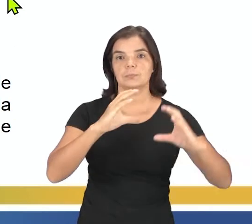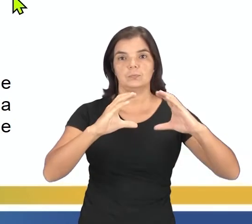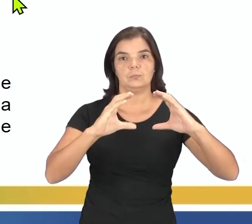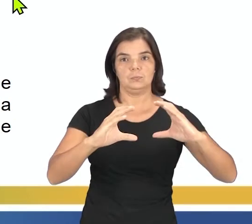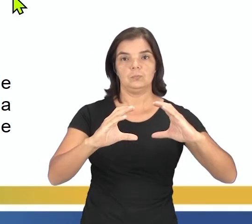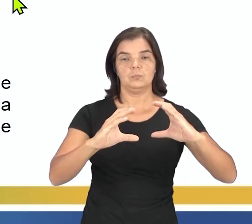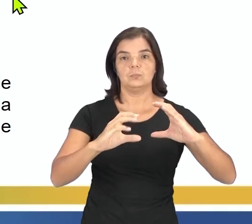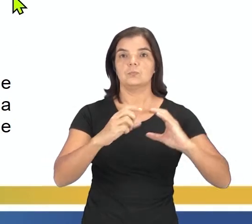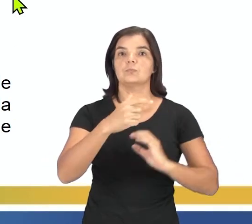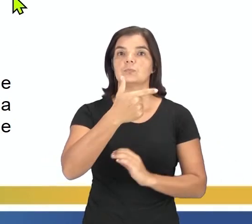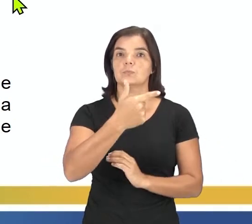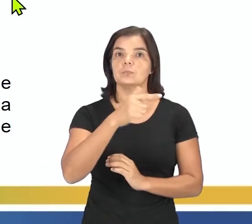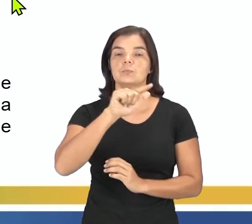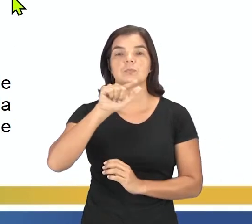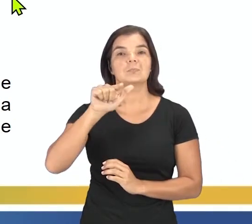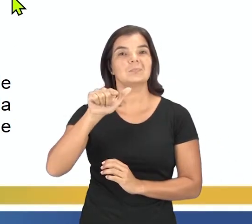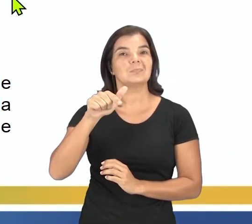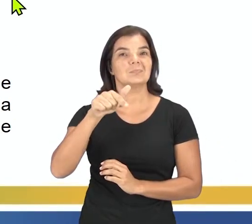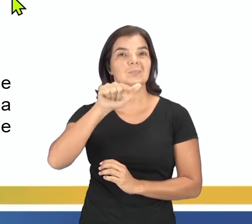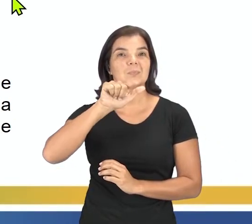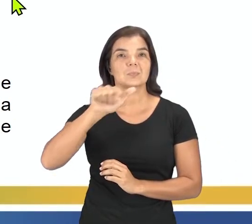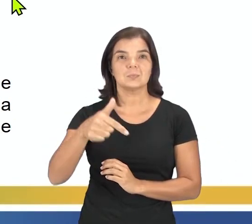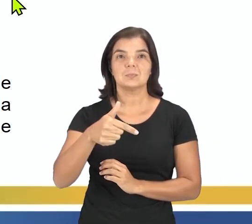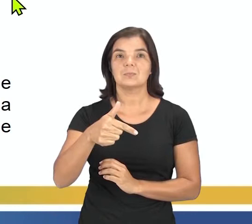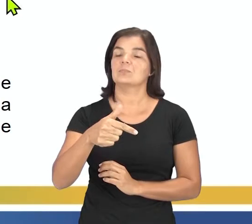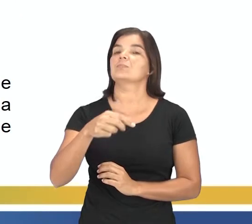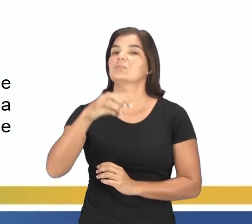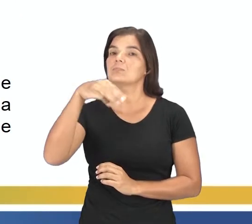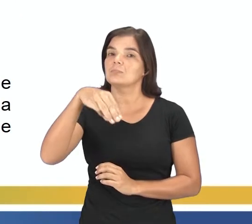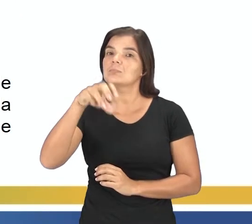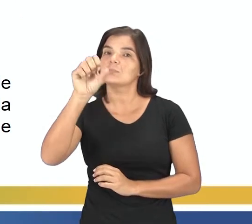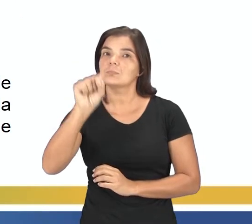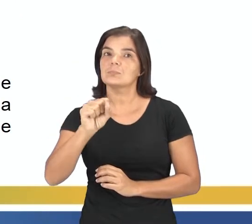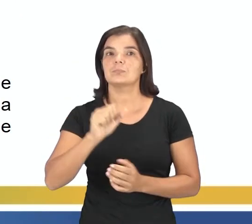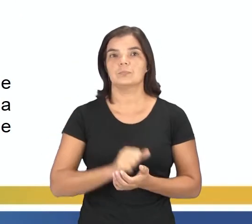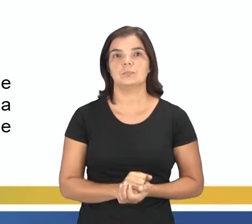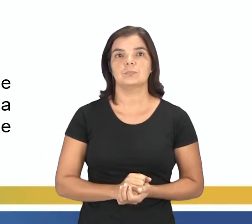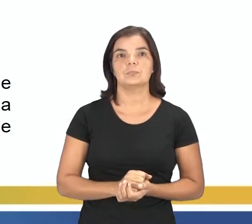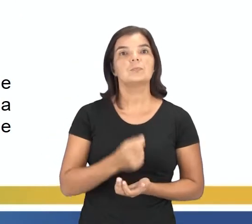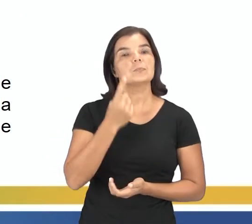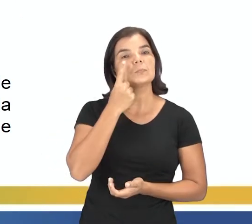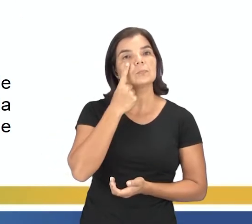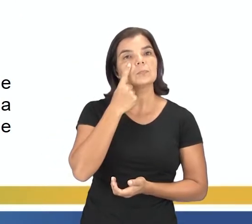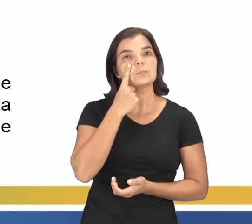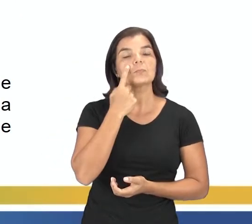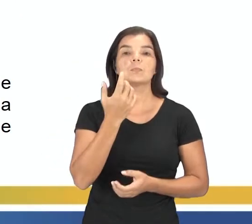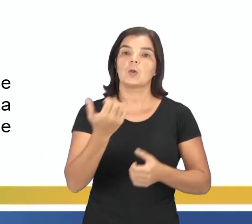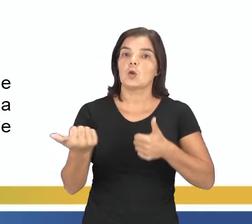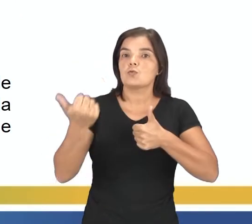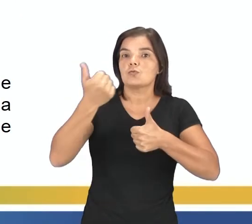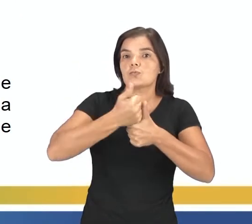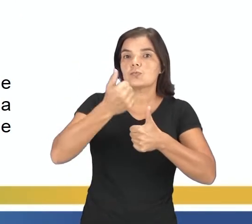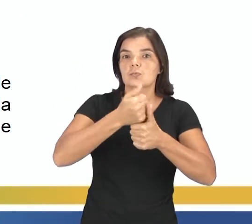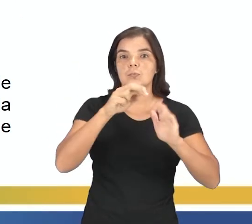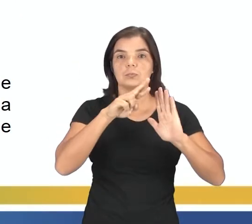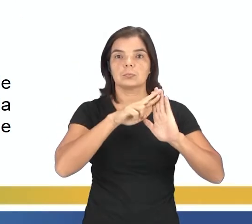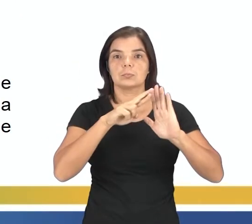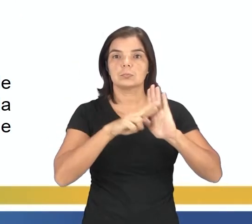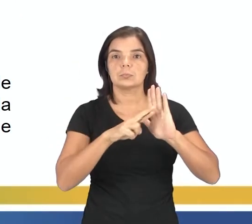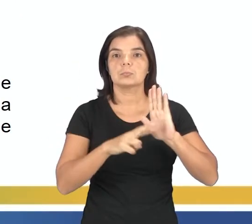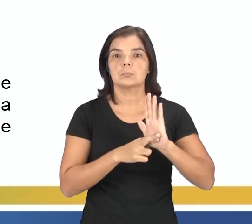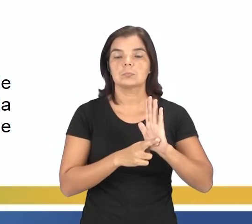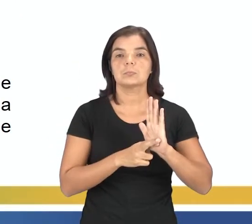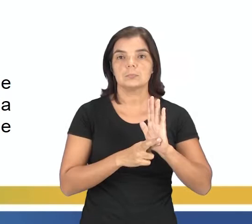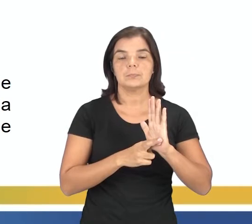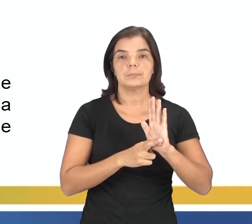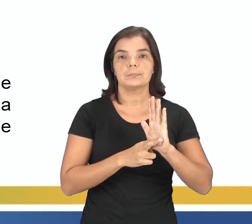vale 2 metros por segundo, os dados que foram mencionados na questão. Agora a gente vai pegar esses valores e jogar aqui na nossa fórmula,